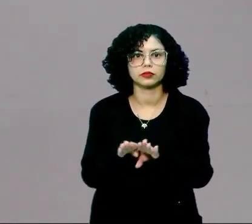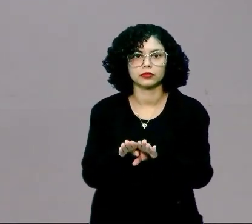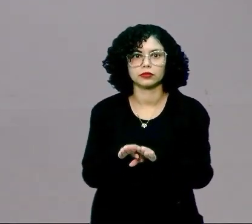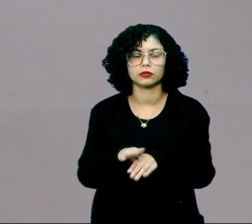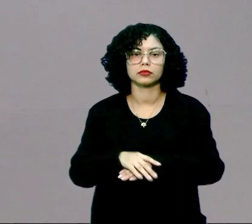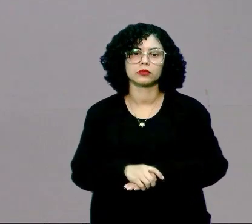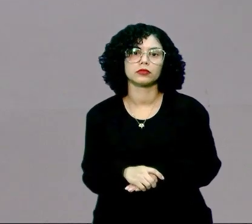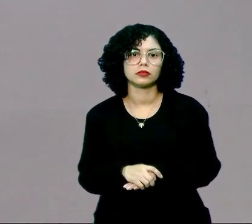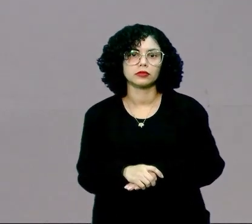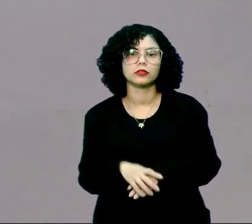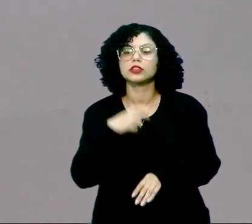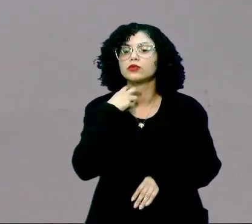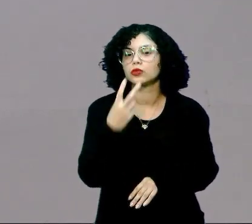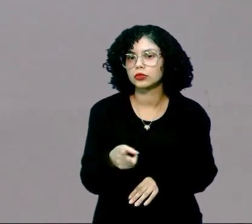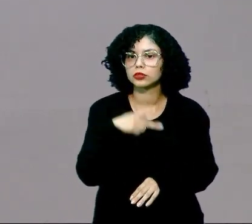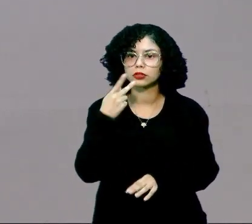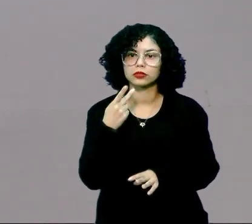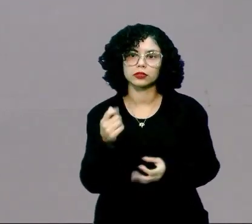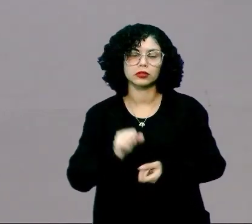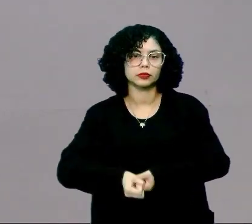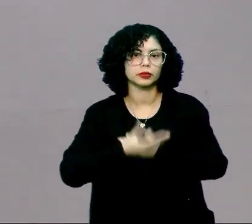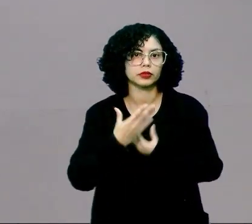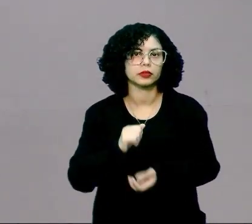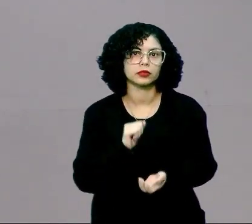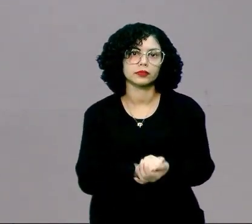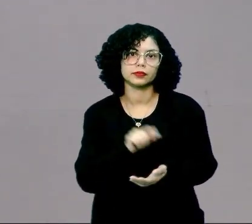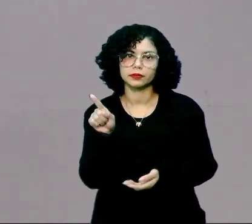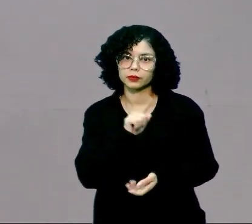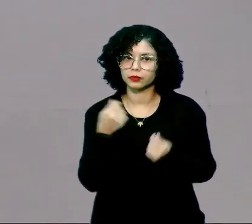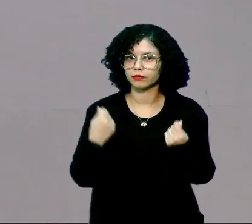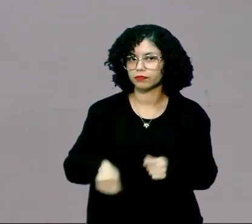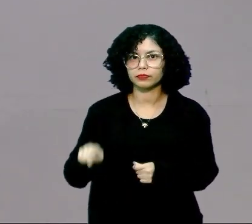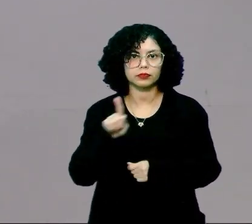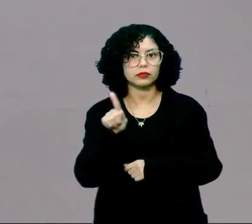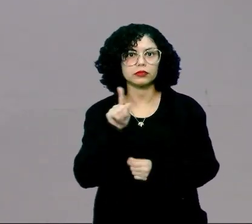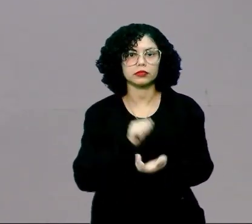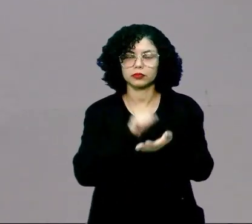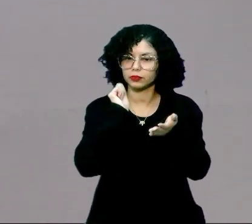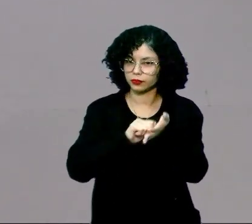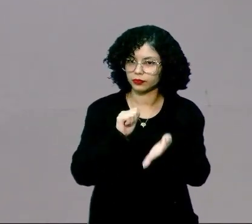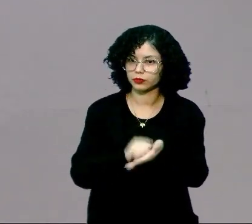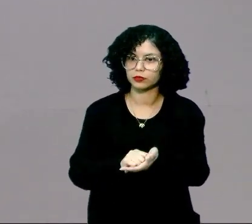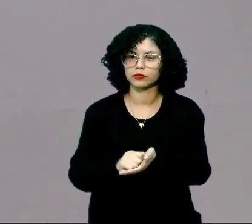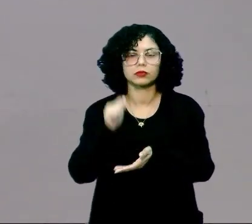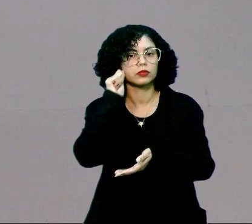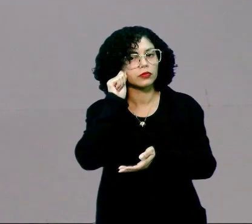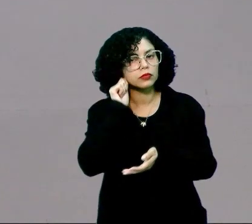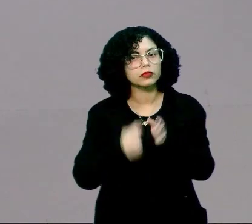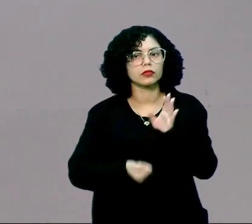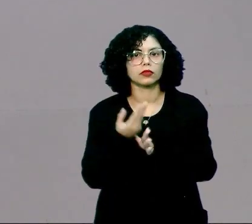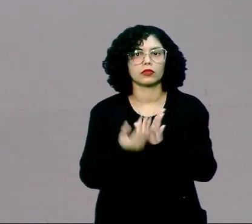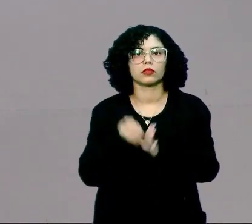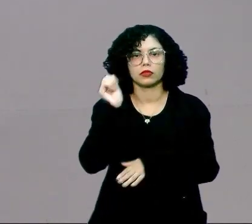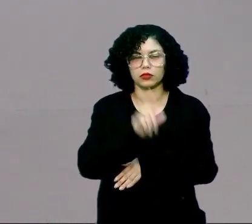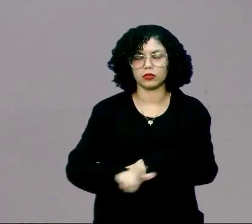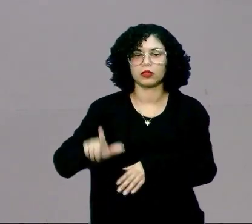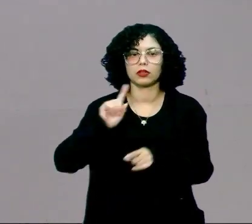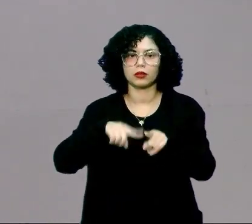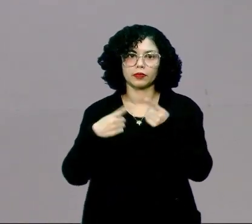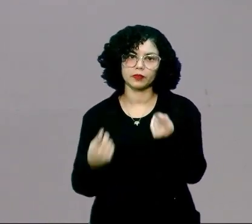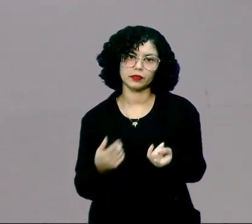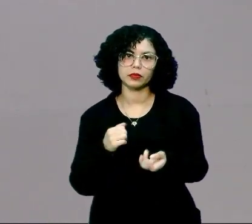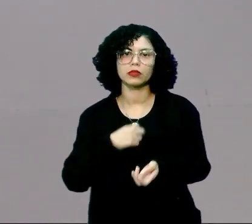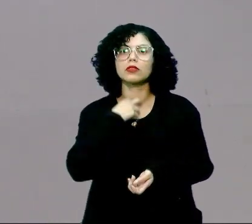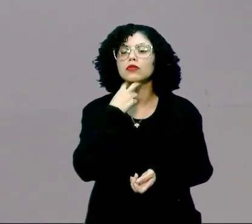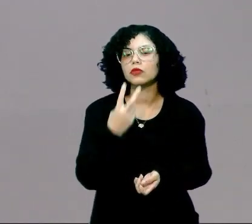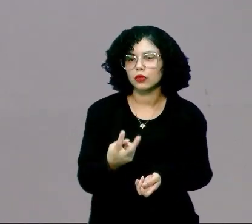né, que é a voz que fala no poema, que não é necessariamente o escritor, o autor da produção literária, mas sim é